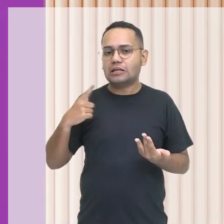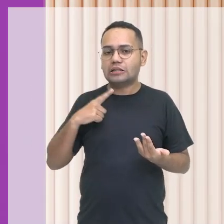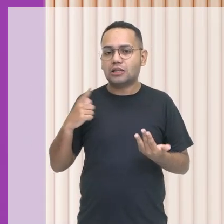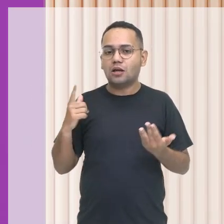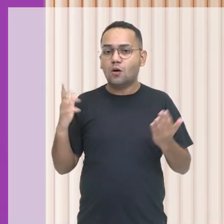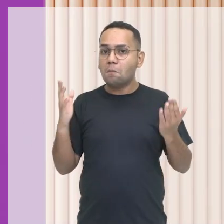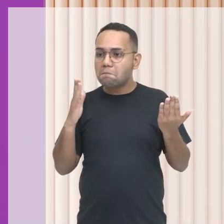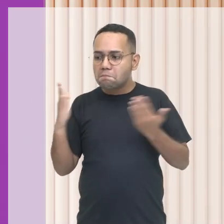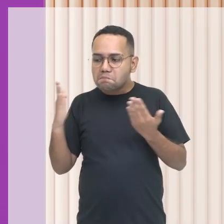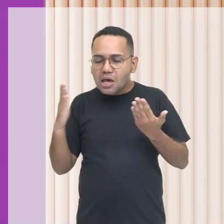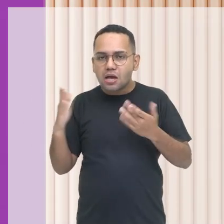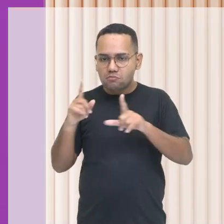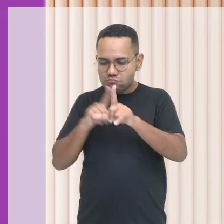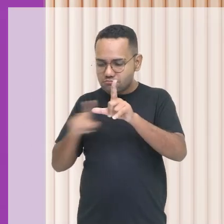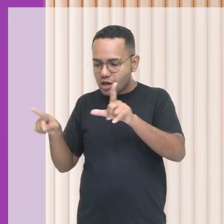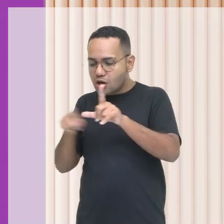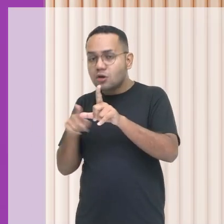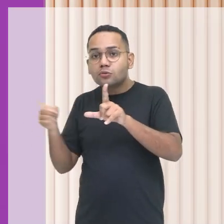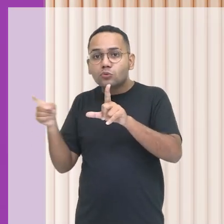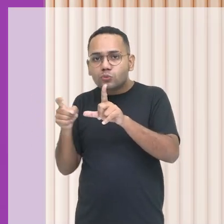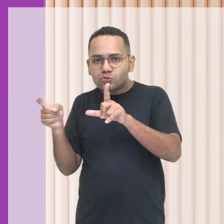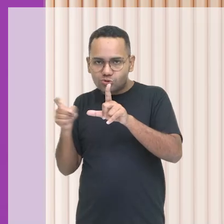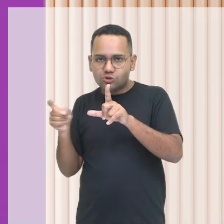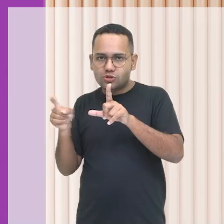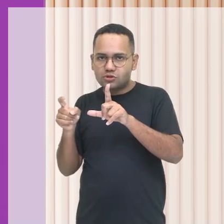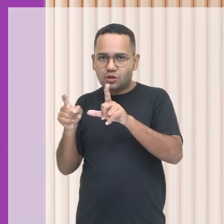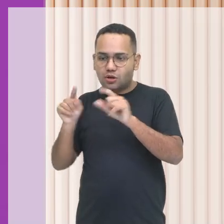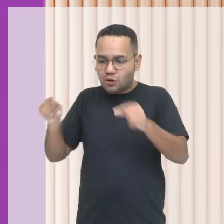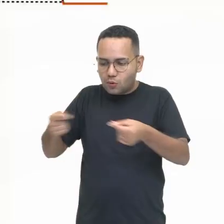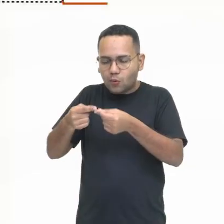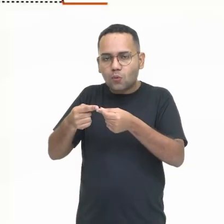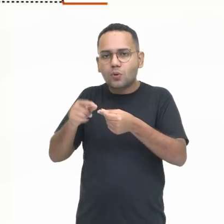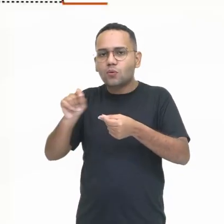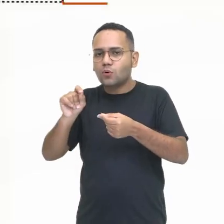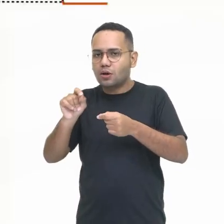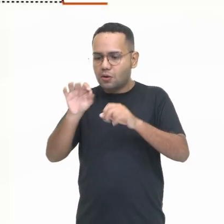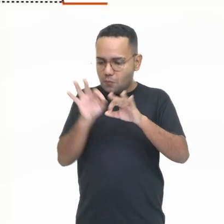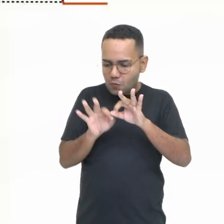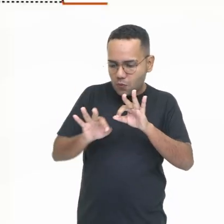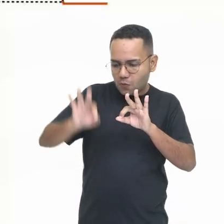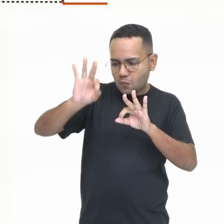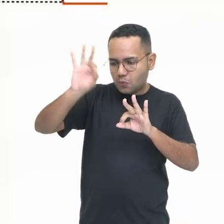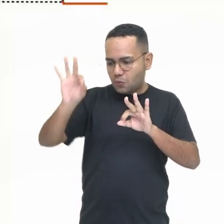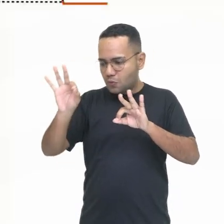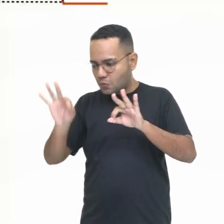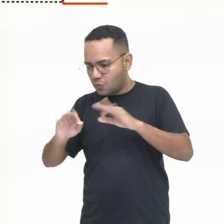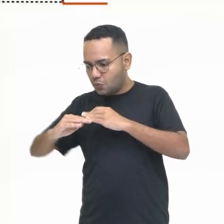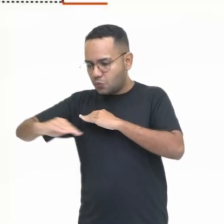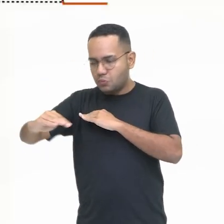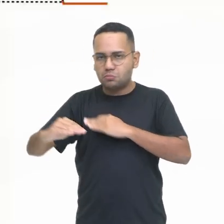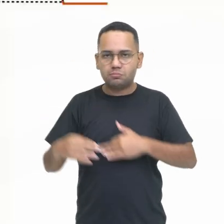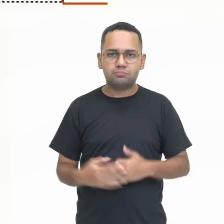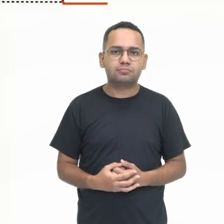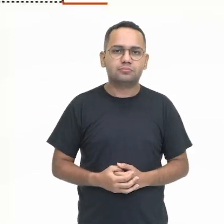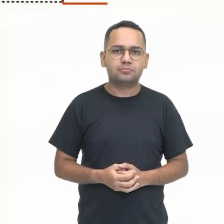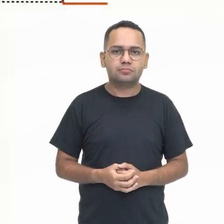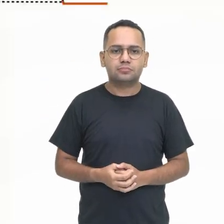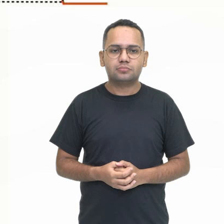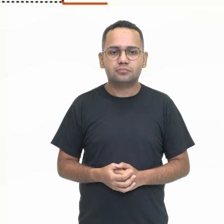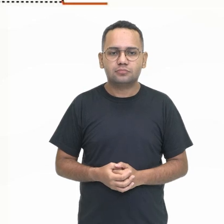do domínio onde a função é crescente, decrescente ou constante. Vem aqui comigo na cartela.